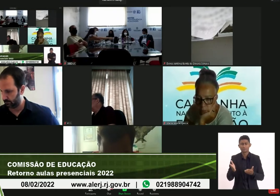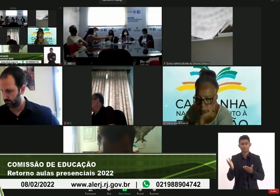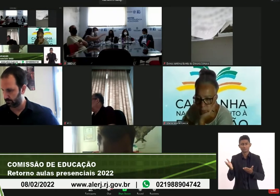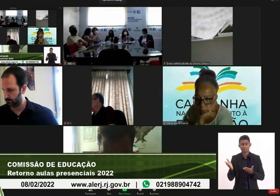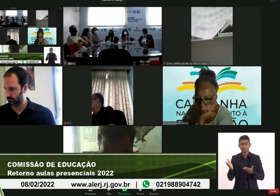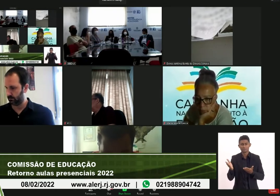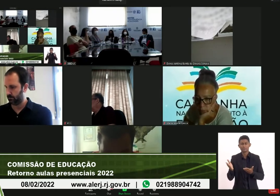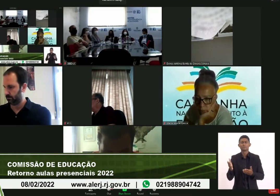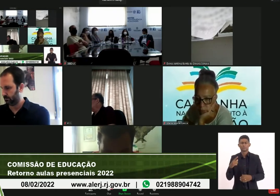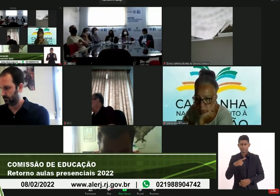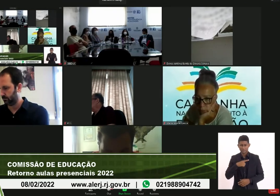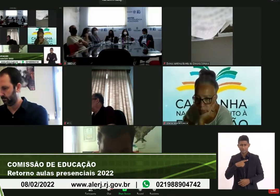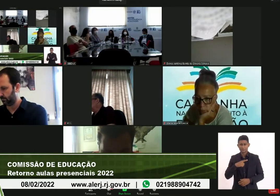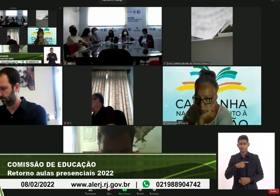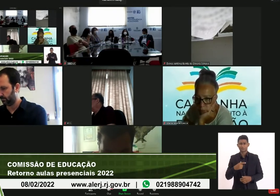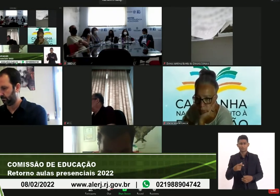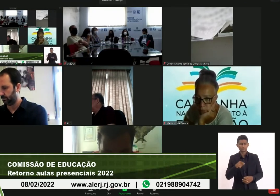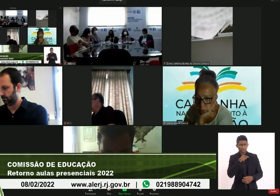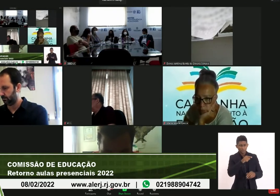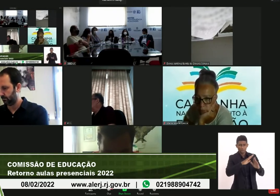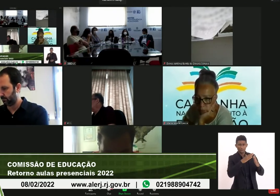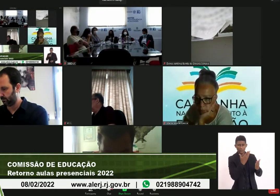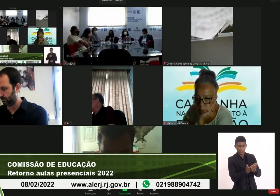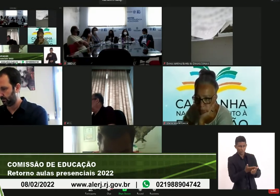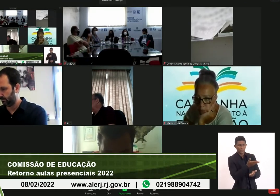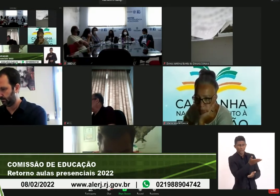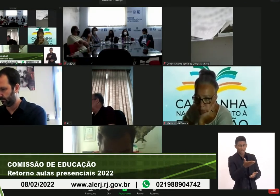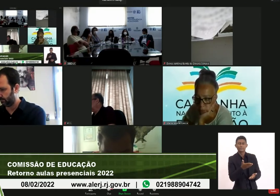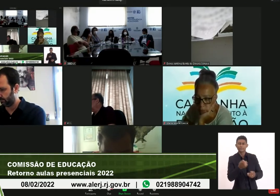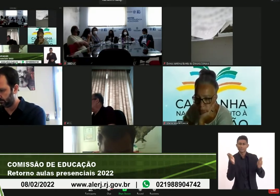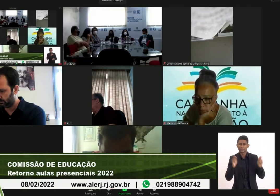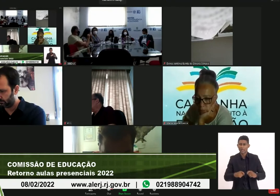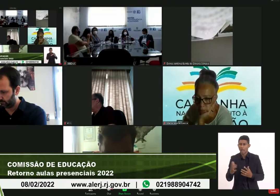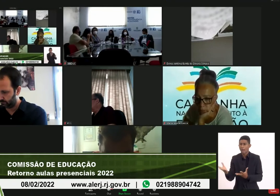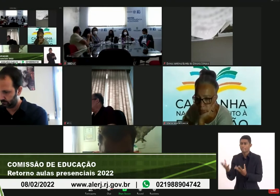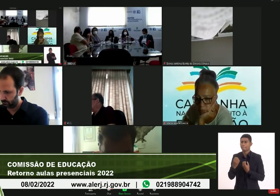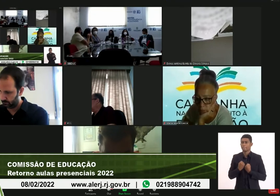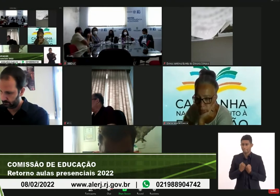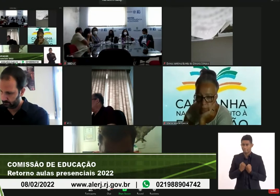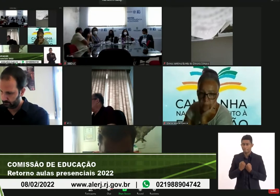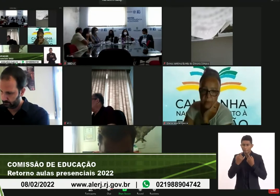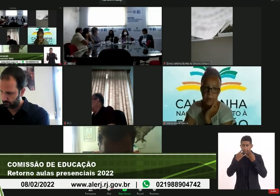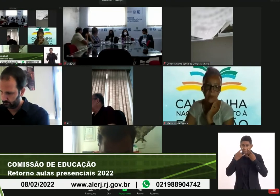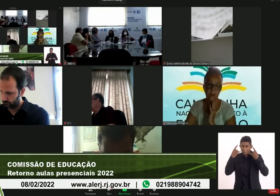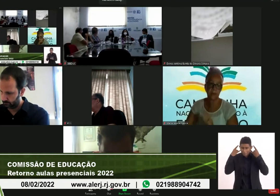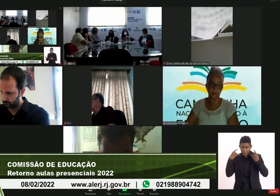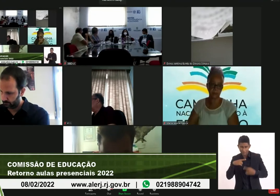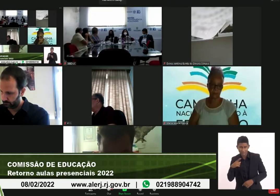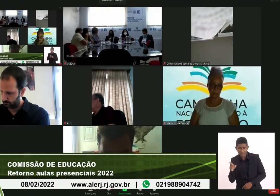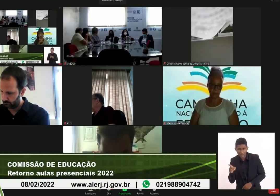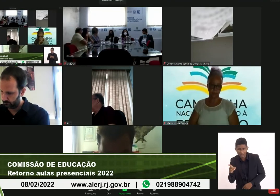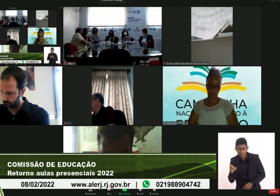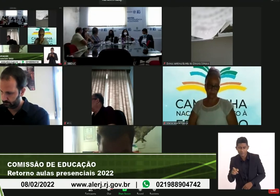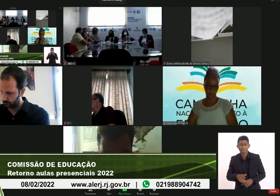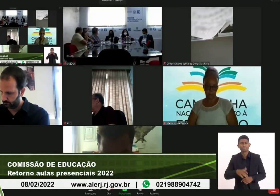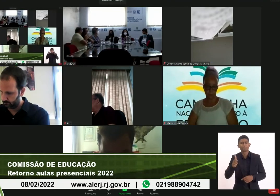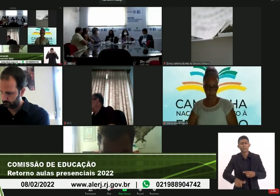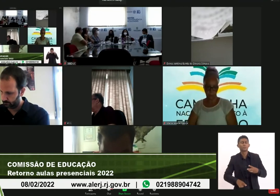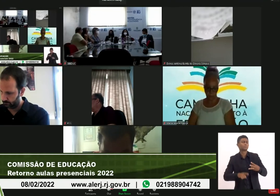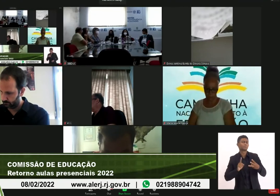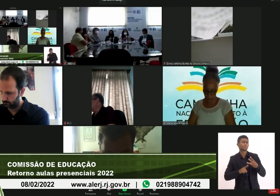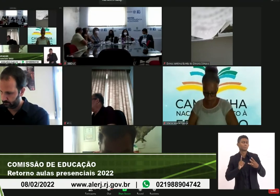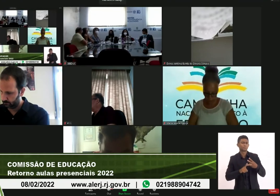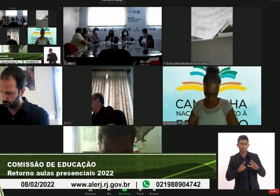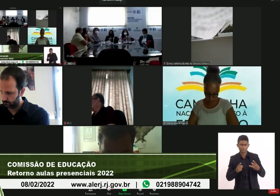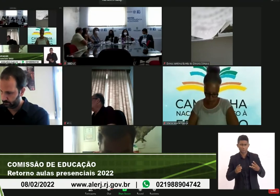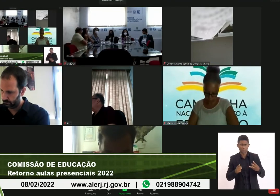essa distribuição? A comunidade escolar tem acesso a esse tipo de máscara? Testagem periódica. Hoje